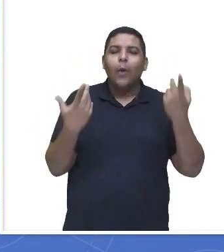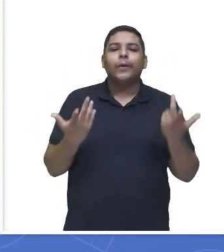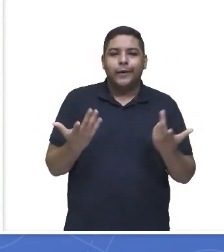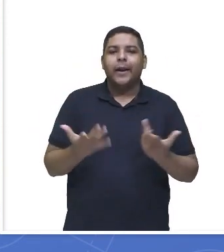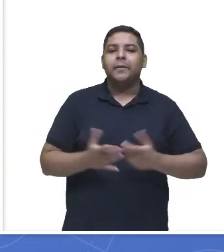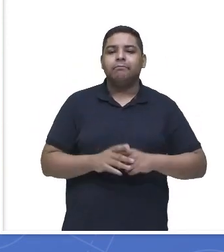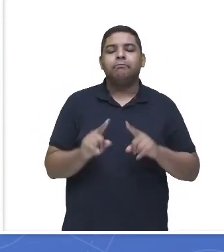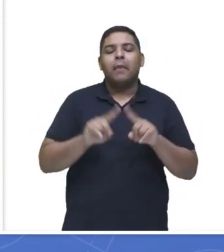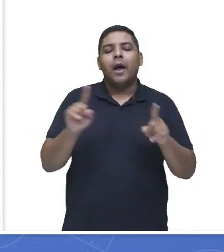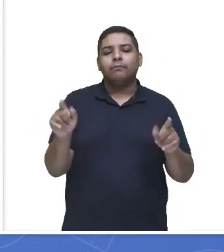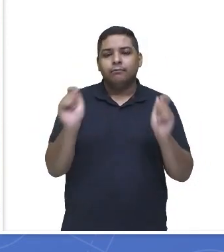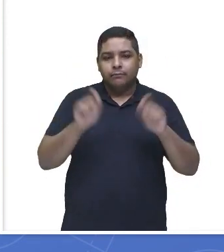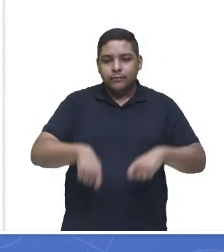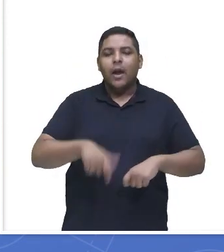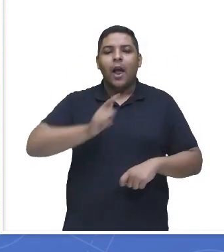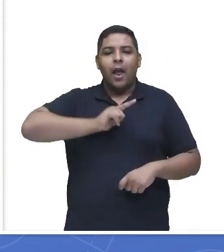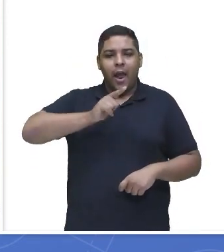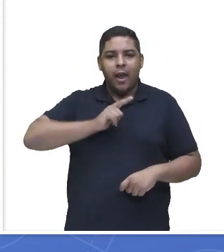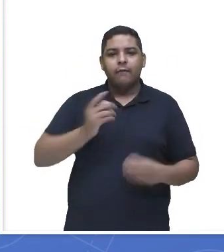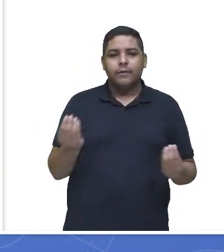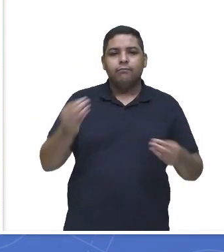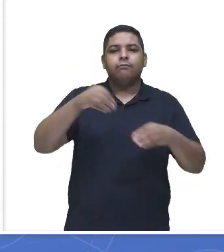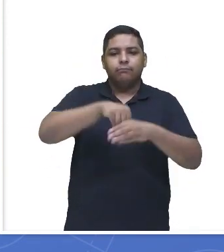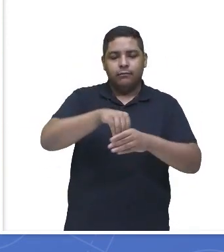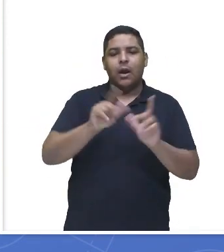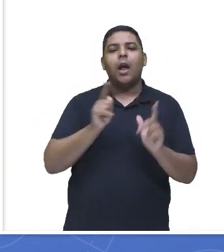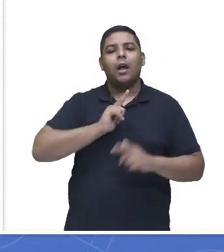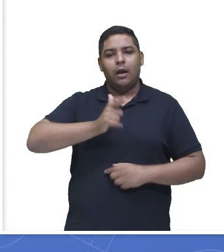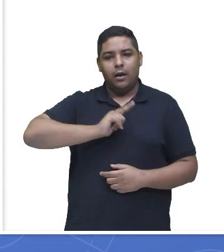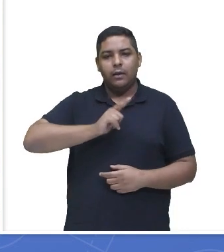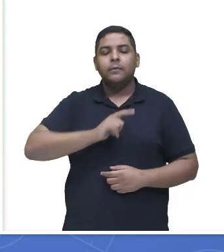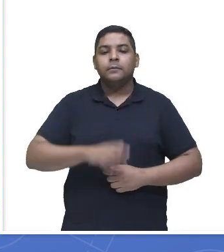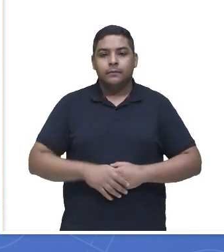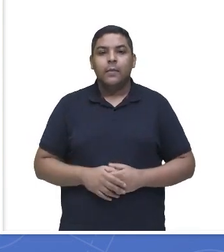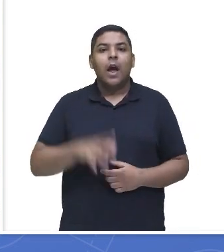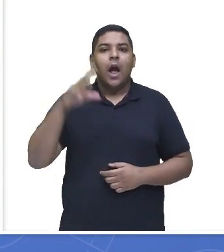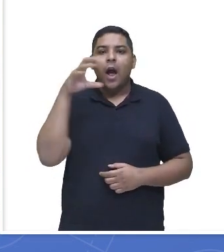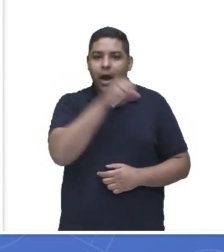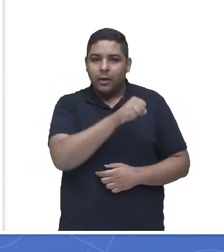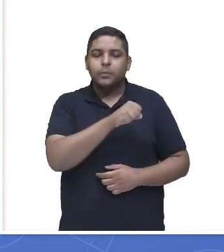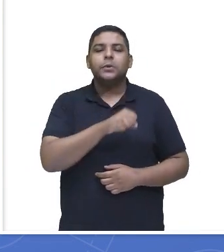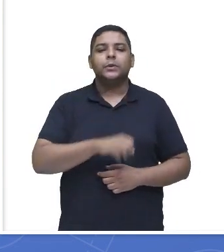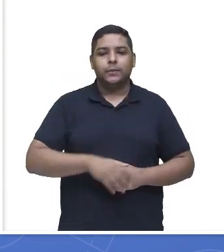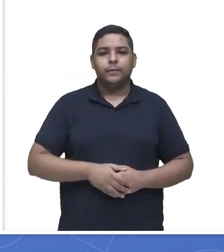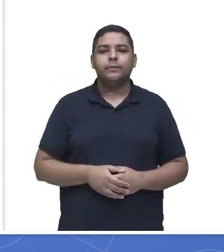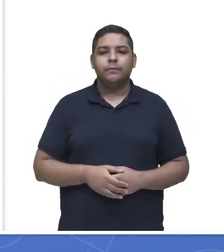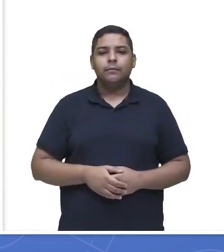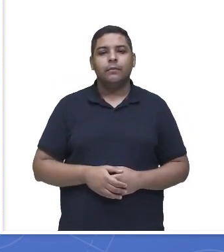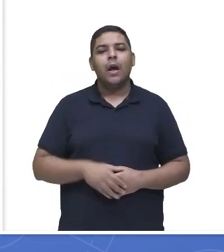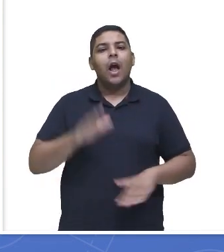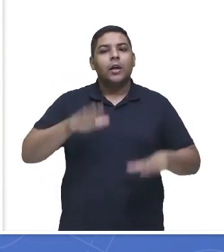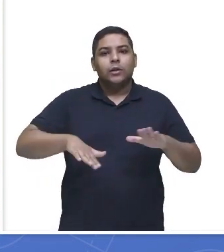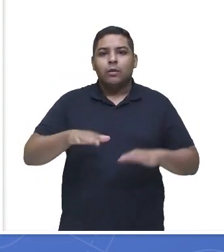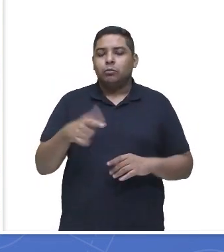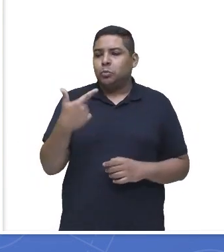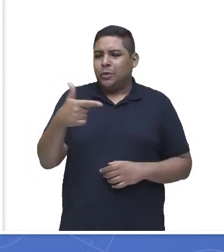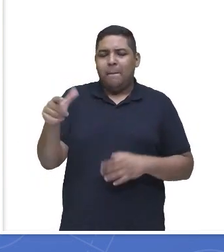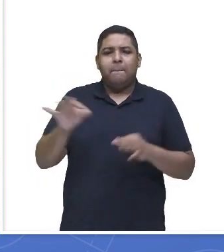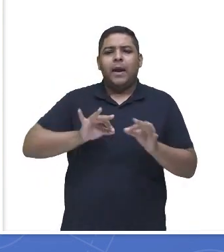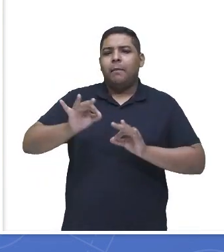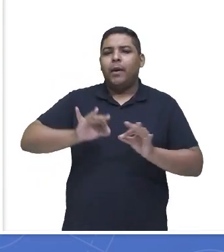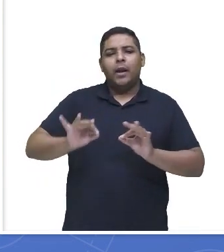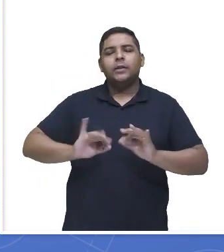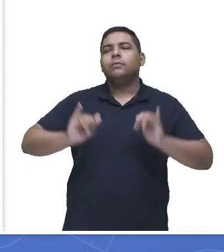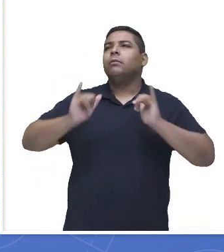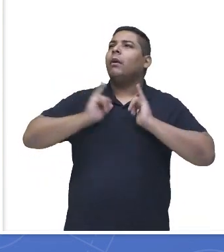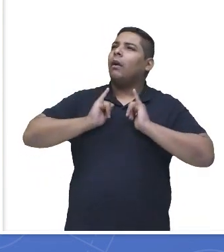desse processo todo, quantas mudanças acontecendo de maneira muito rápida, e muita gente às vezes não estava preparada para isso,